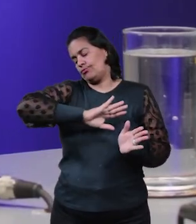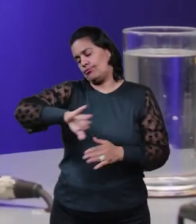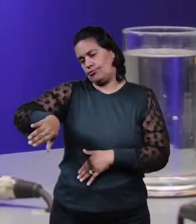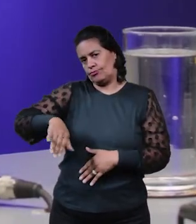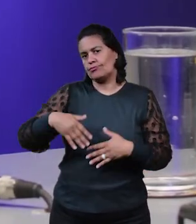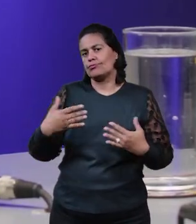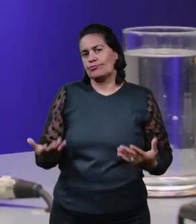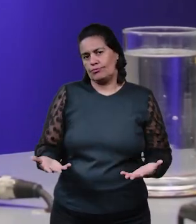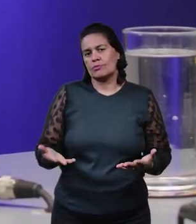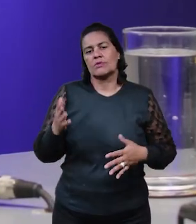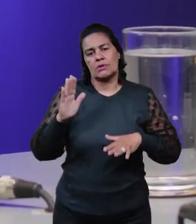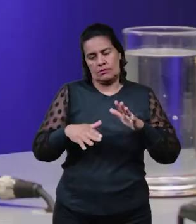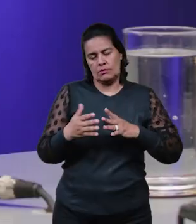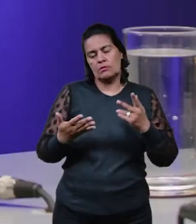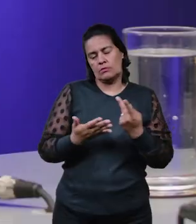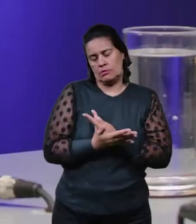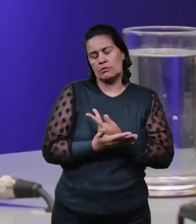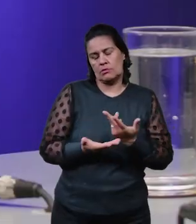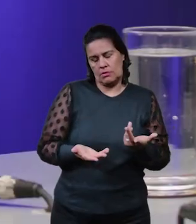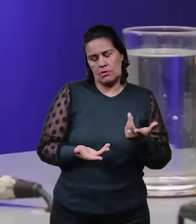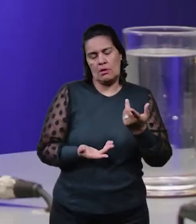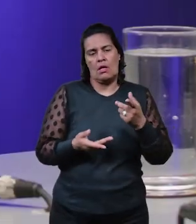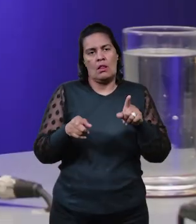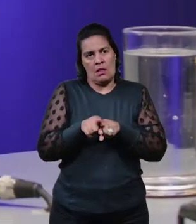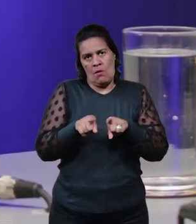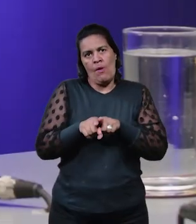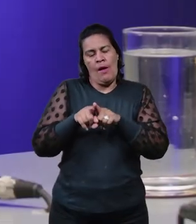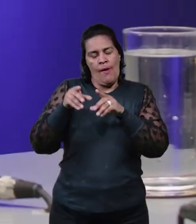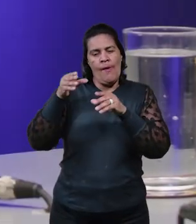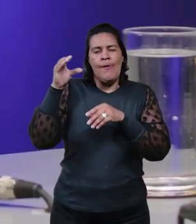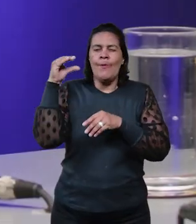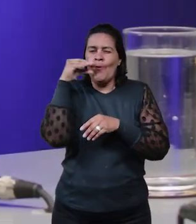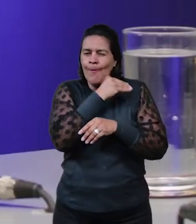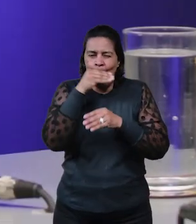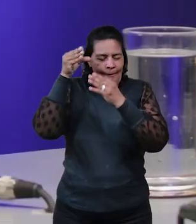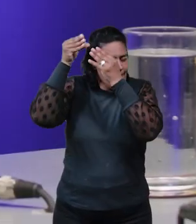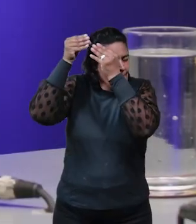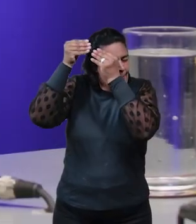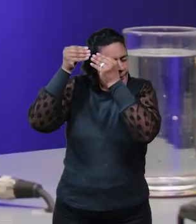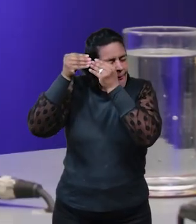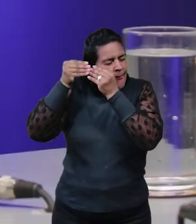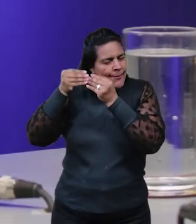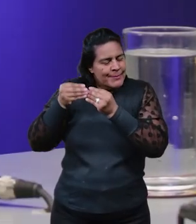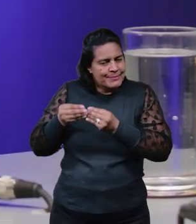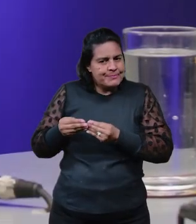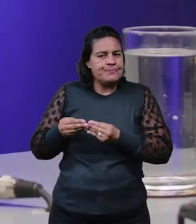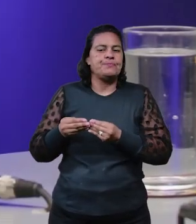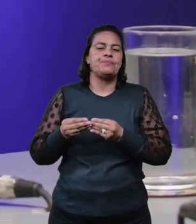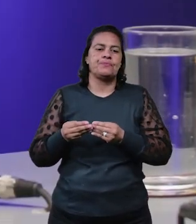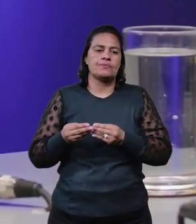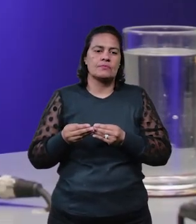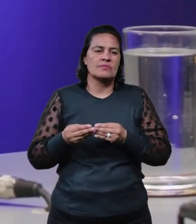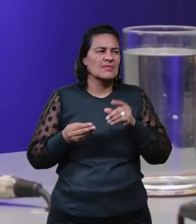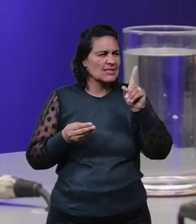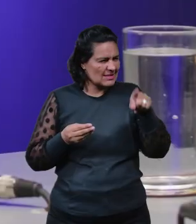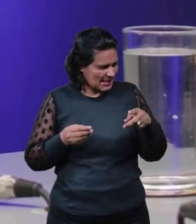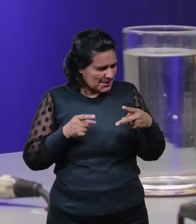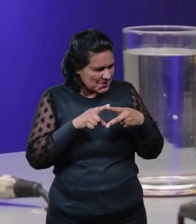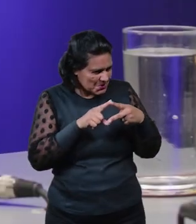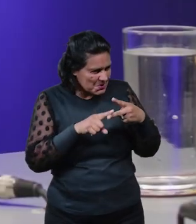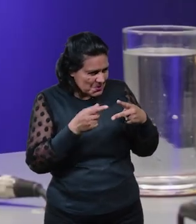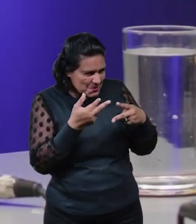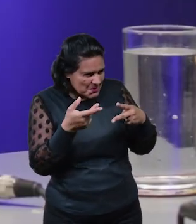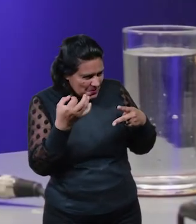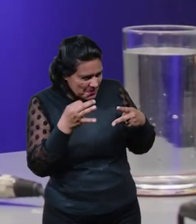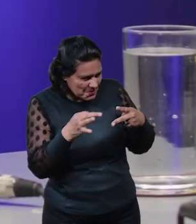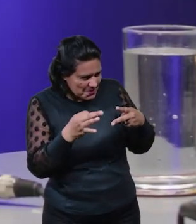vem e recorre a outras coisas, se não químicas, mais chapinha, que também acaba danificando o Fica cabelo. aquele lance das duas texturas É, as também, duas